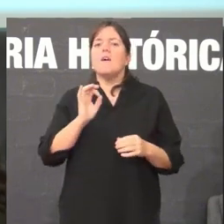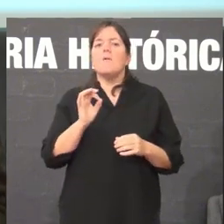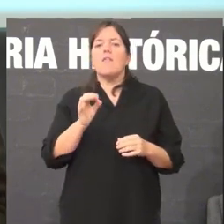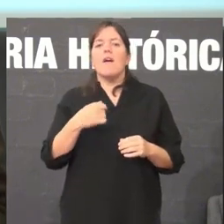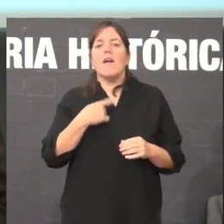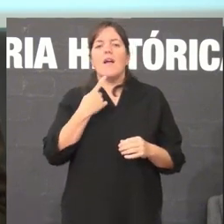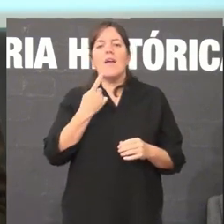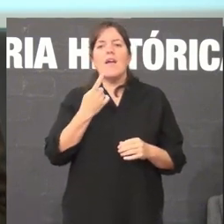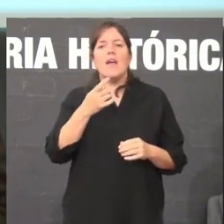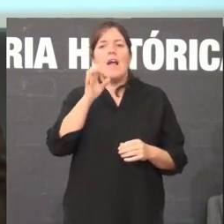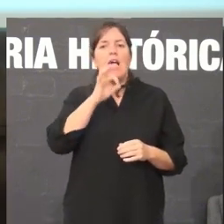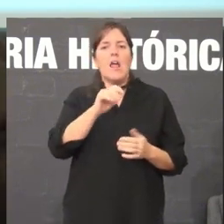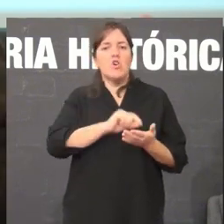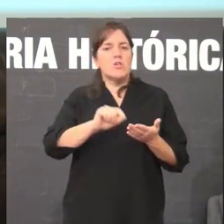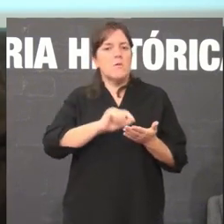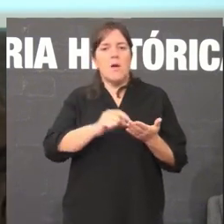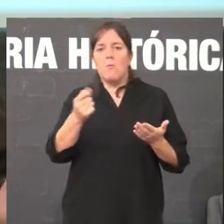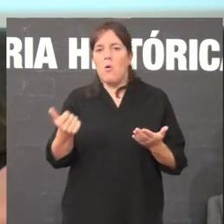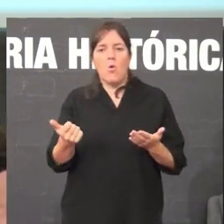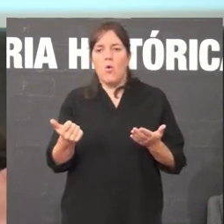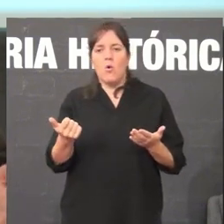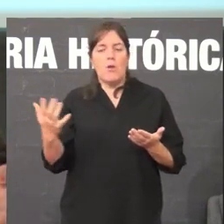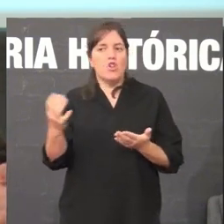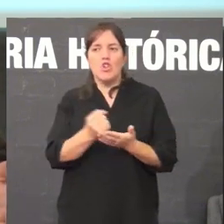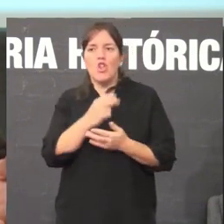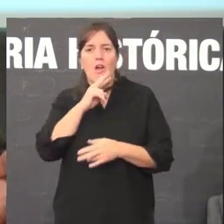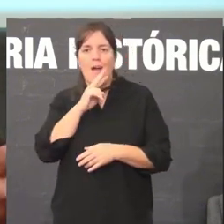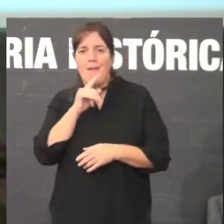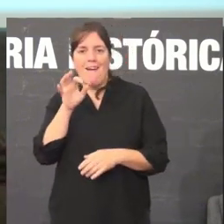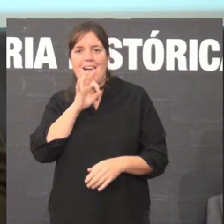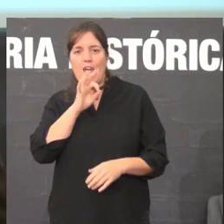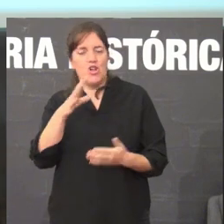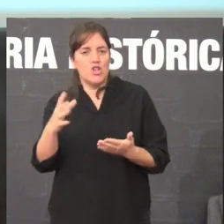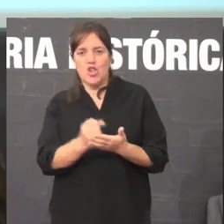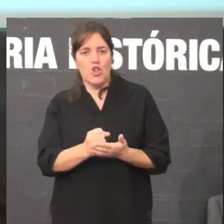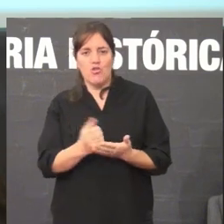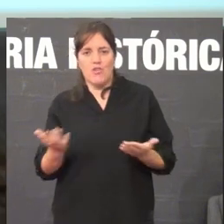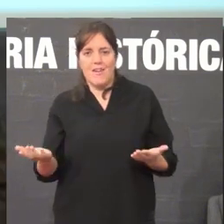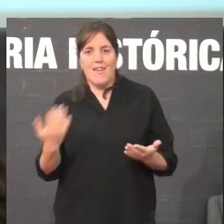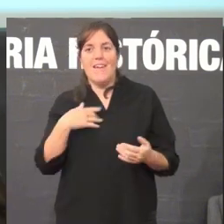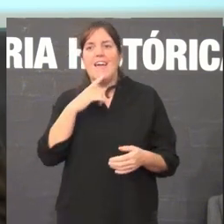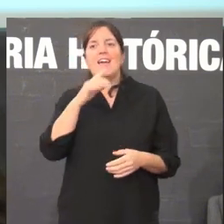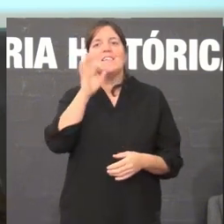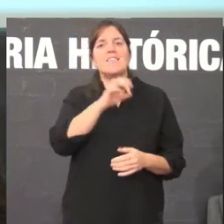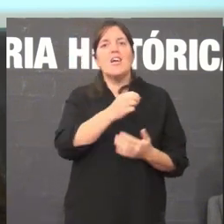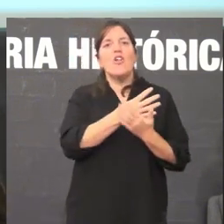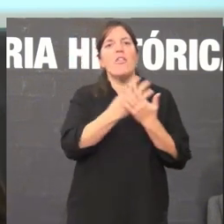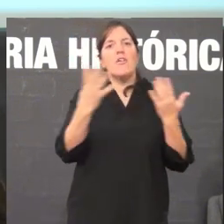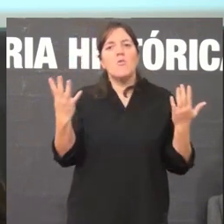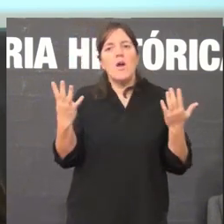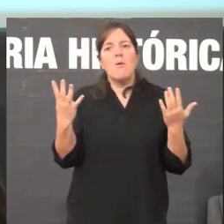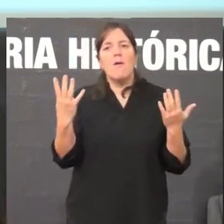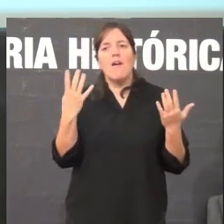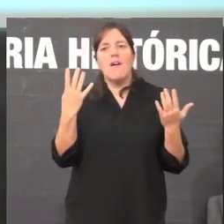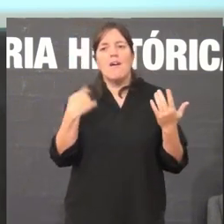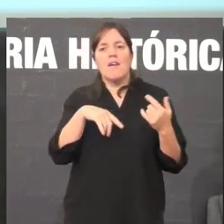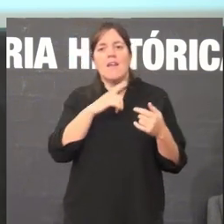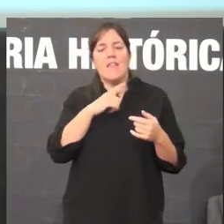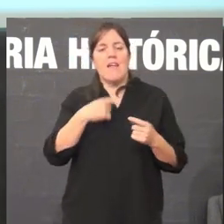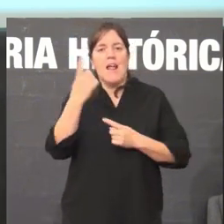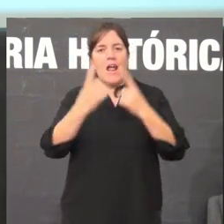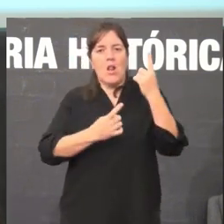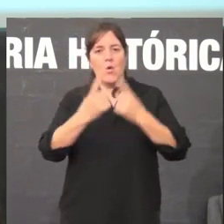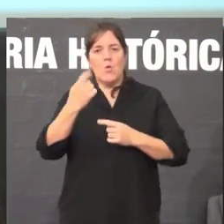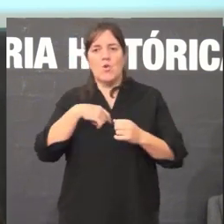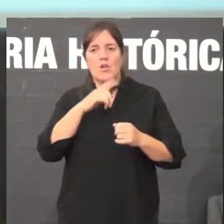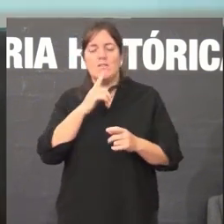o galego se escribía pouco máis todo o mundo falaba galego ainda no século XIX algúns dos cavernícolas máis terríveis ou de